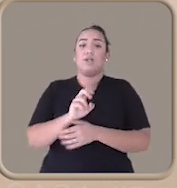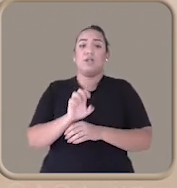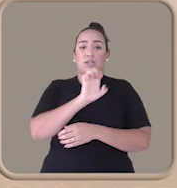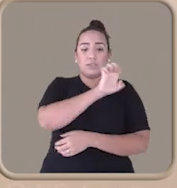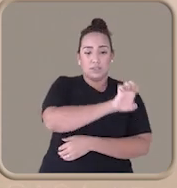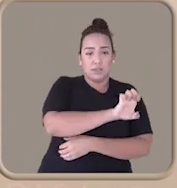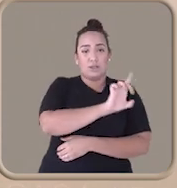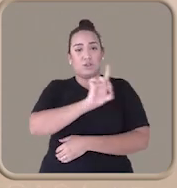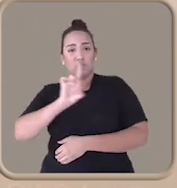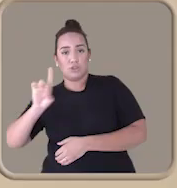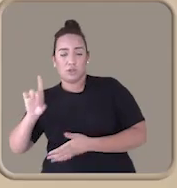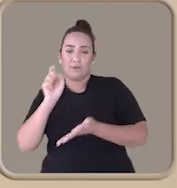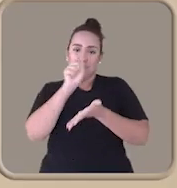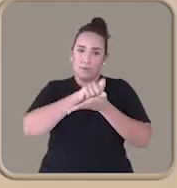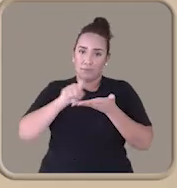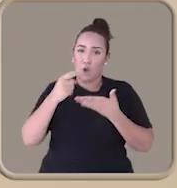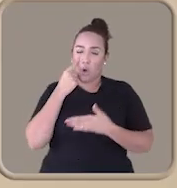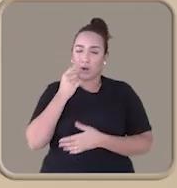recomeçamos. Observe o exemplo.